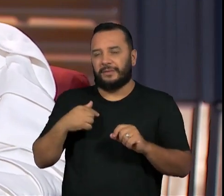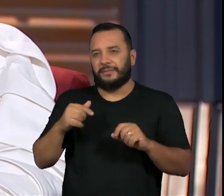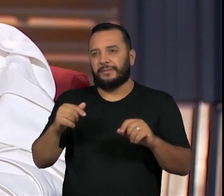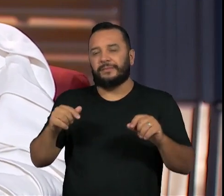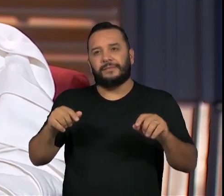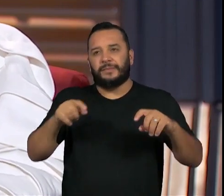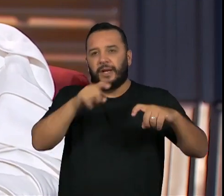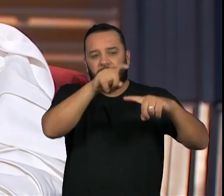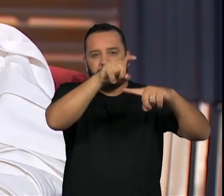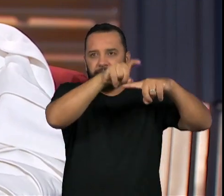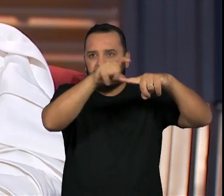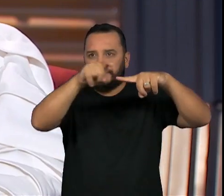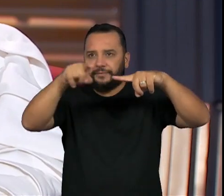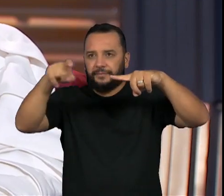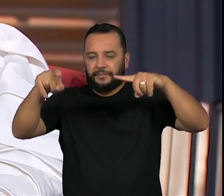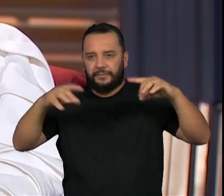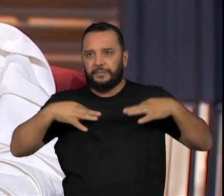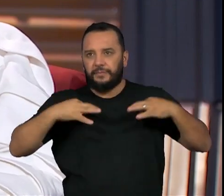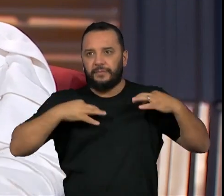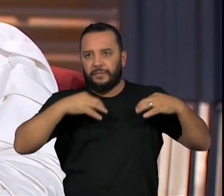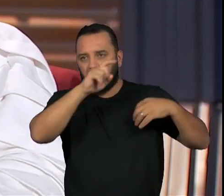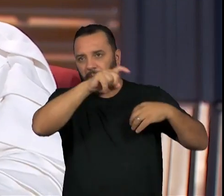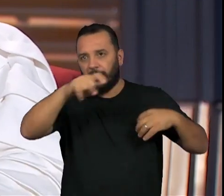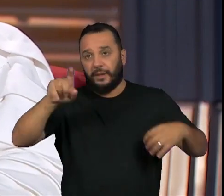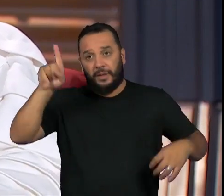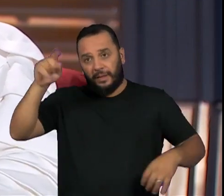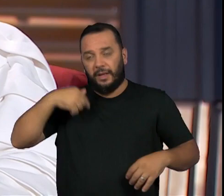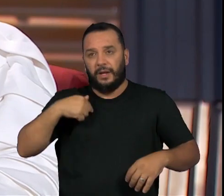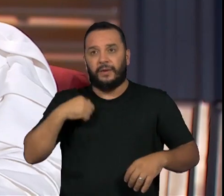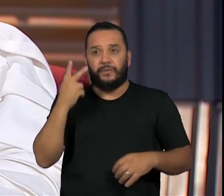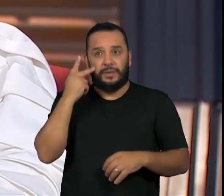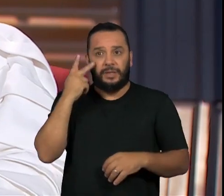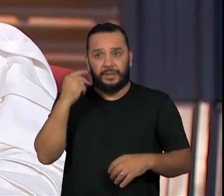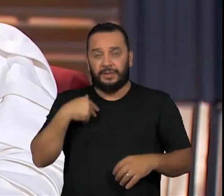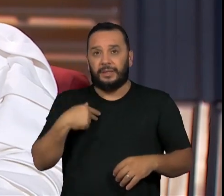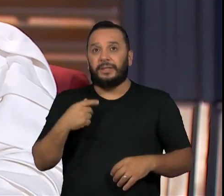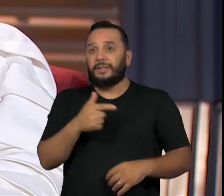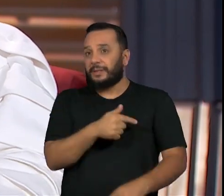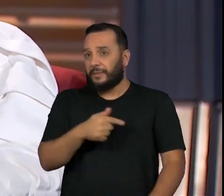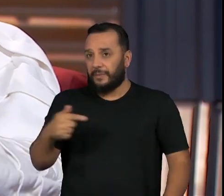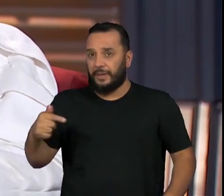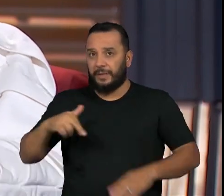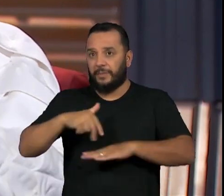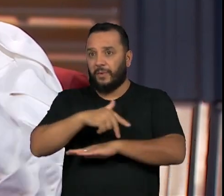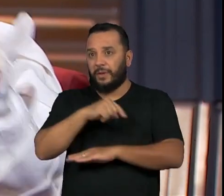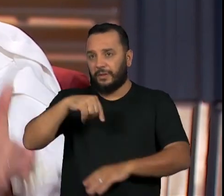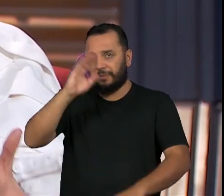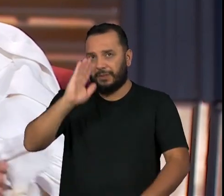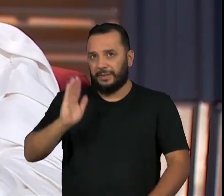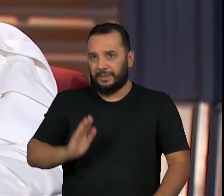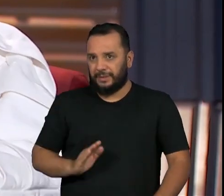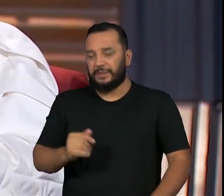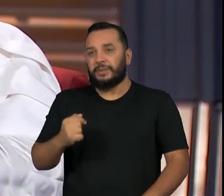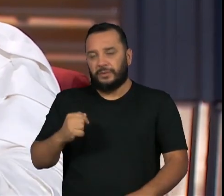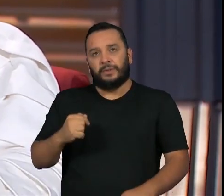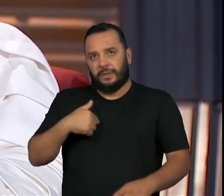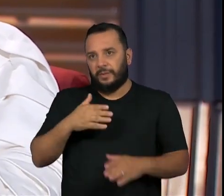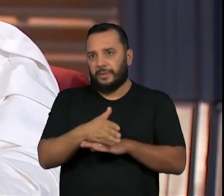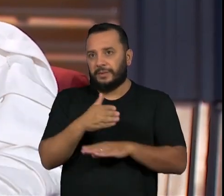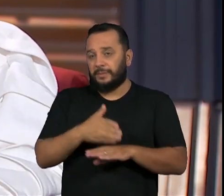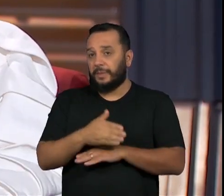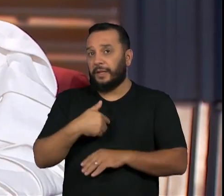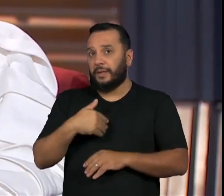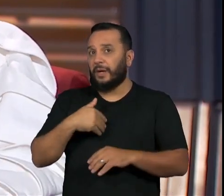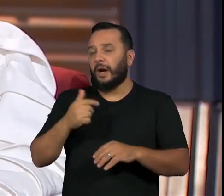para uma coleção que a gente apresentou em Fortaleza, inclusive a única semana de moda no Brasil que eu participei, todas as outras foram fora do Brasil e